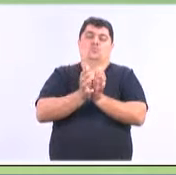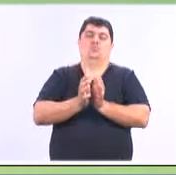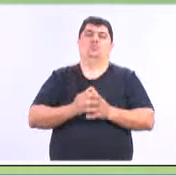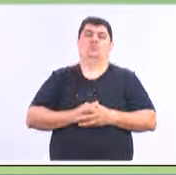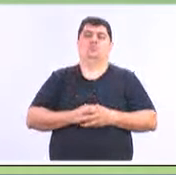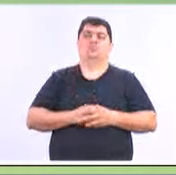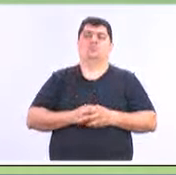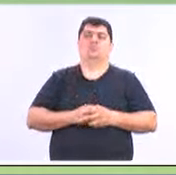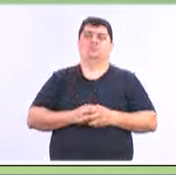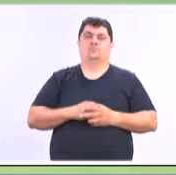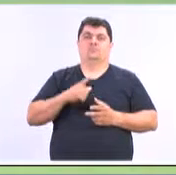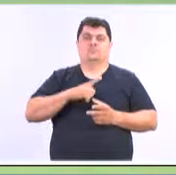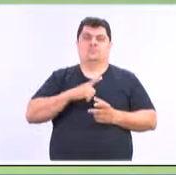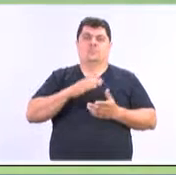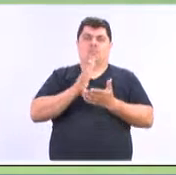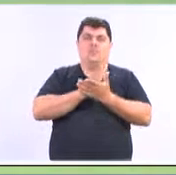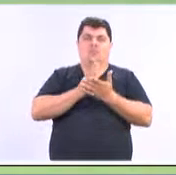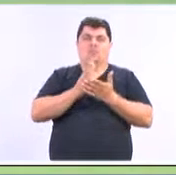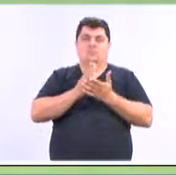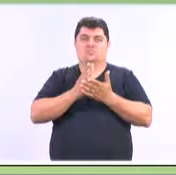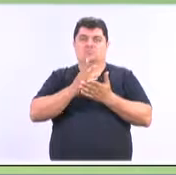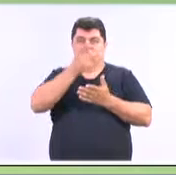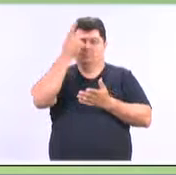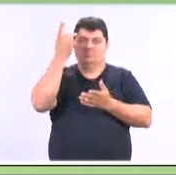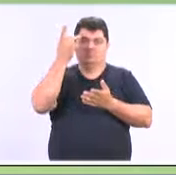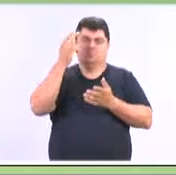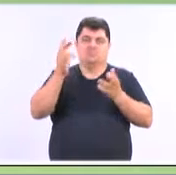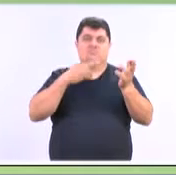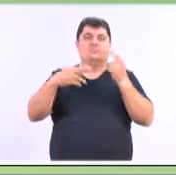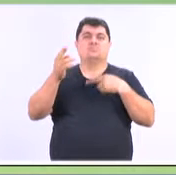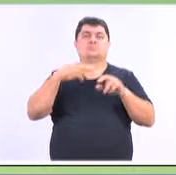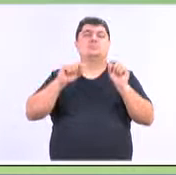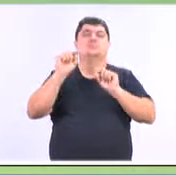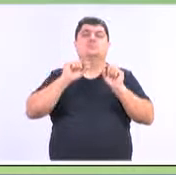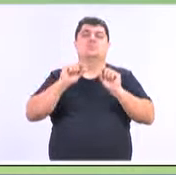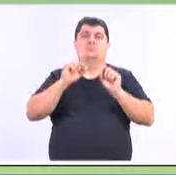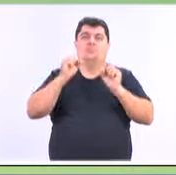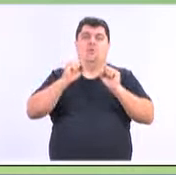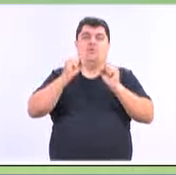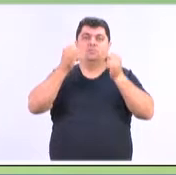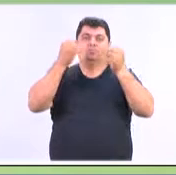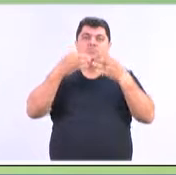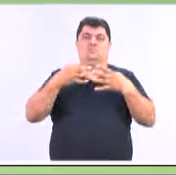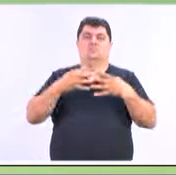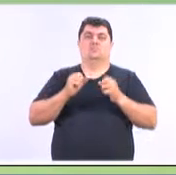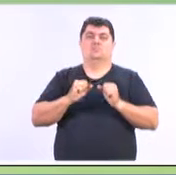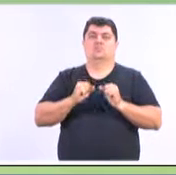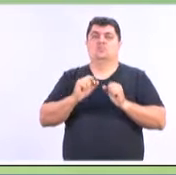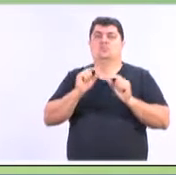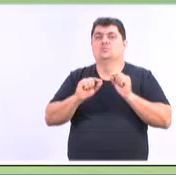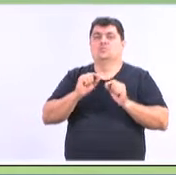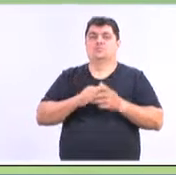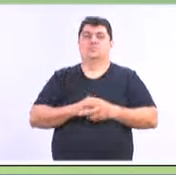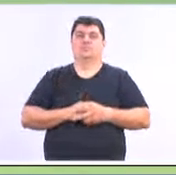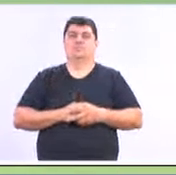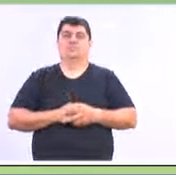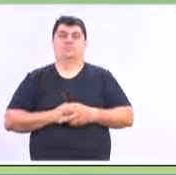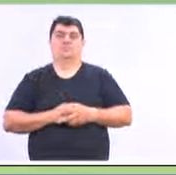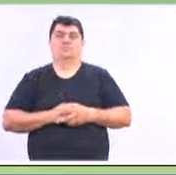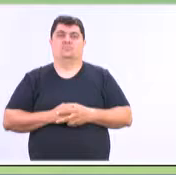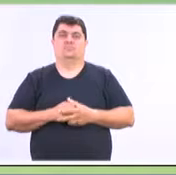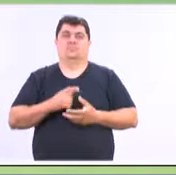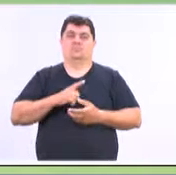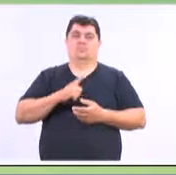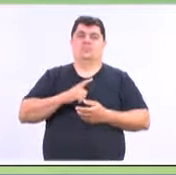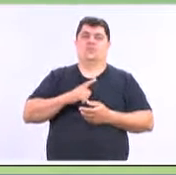grupo. Professora Leila, teve algumas questões, pessoas que responderam para ti aí. Você podia falar algumas respostas para a gente discutir aqui um pouquinho. Sim, tem